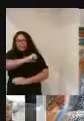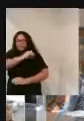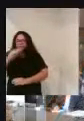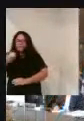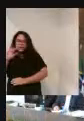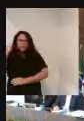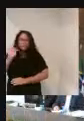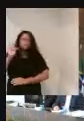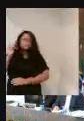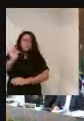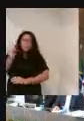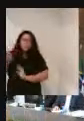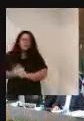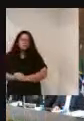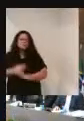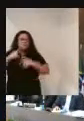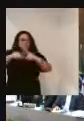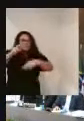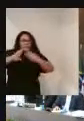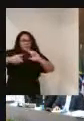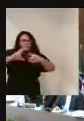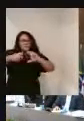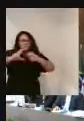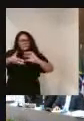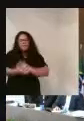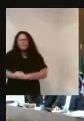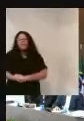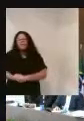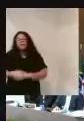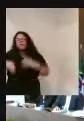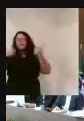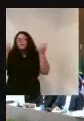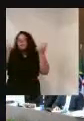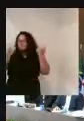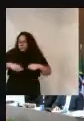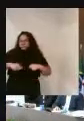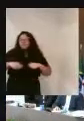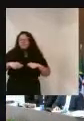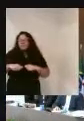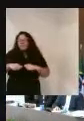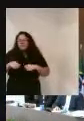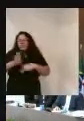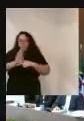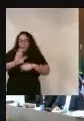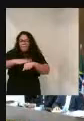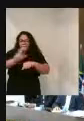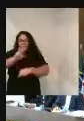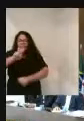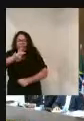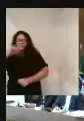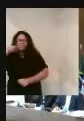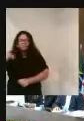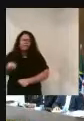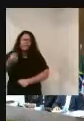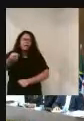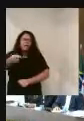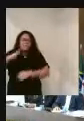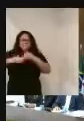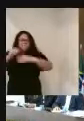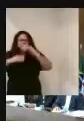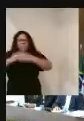que poderia estar gerando um salário mínimo a mais de 5 mil catadores do Distrito Federal. Aqui eu tenho um vídeo para apresentar para